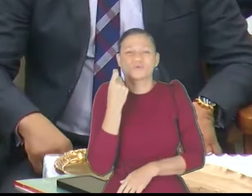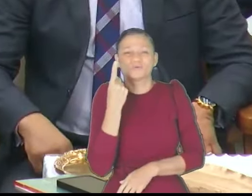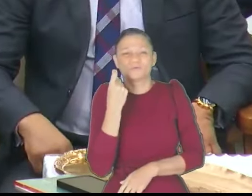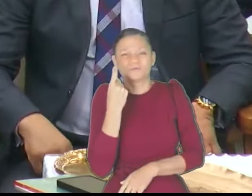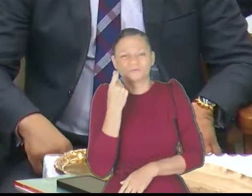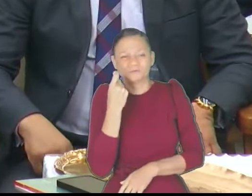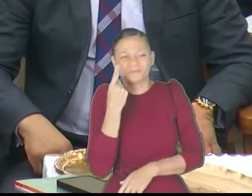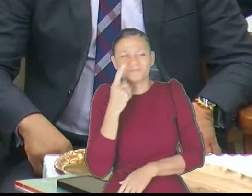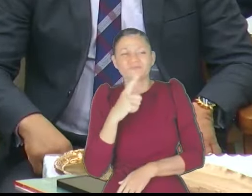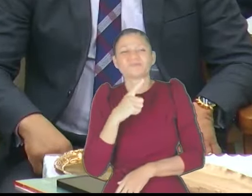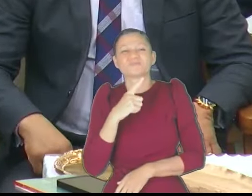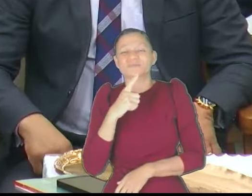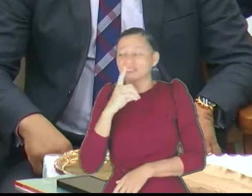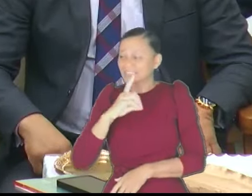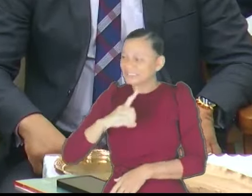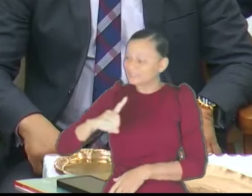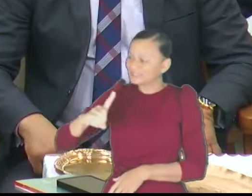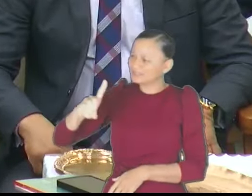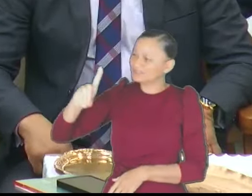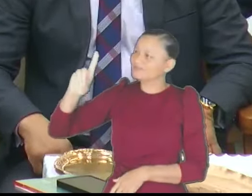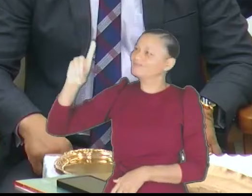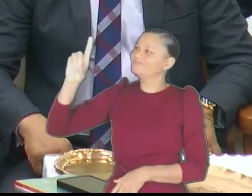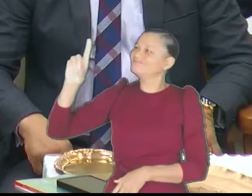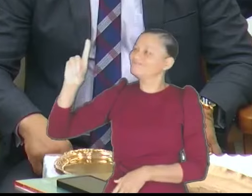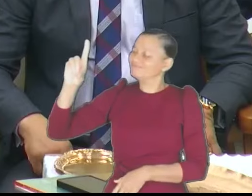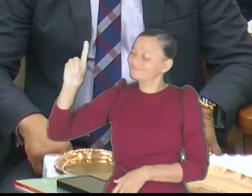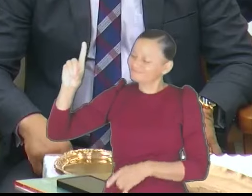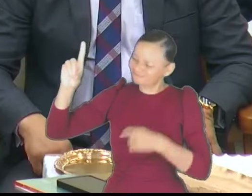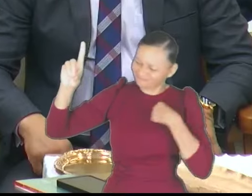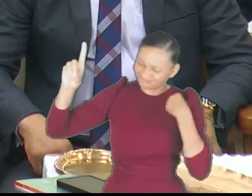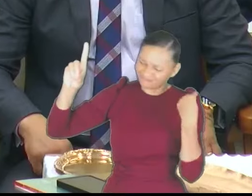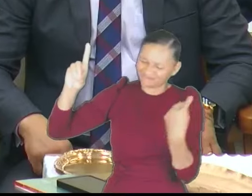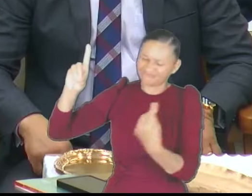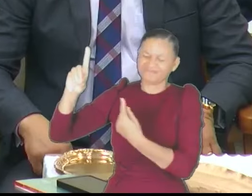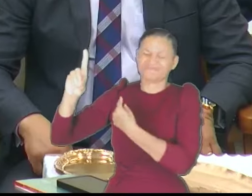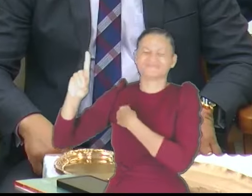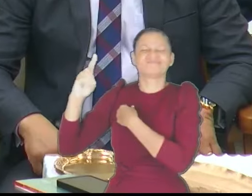de Deus se tornar o nosso provedor.